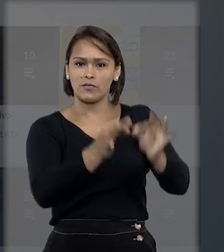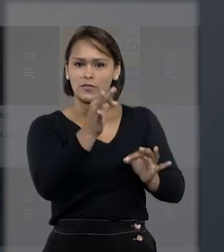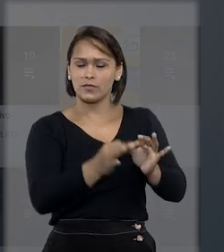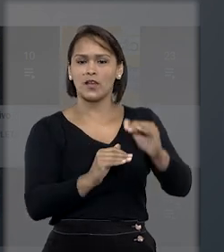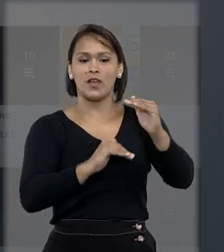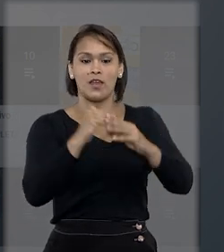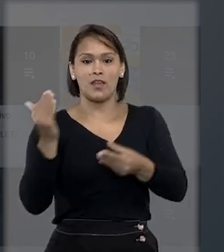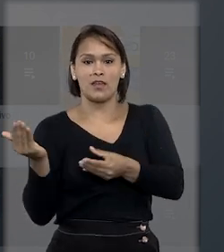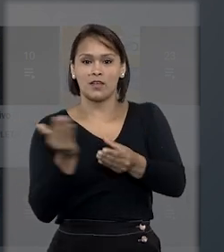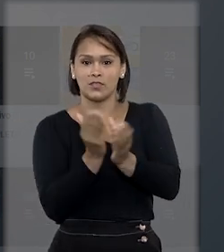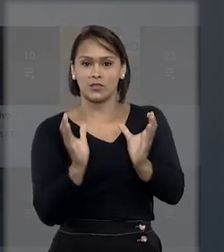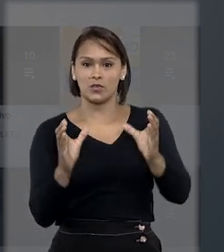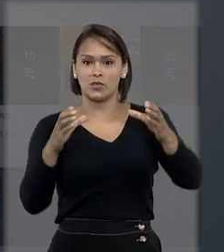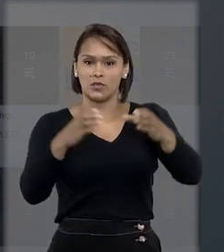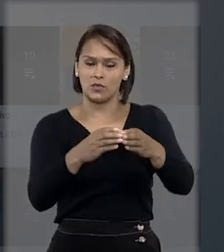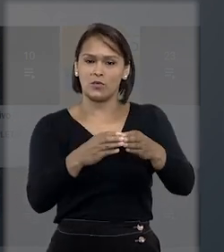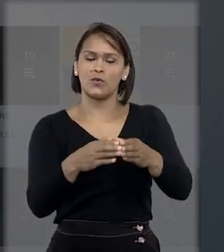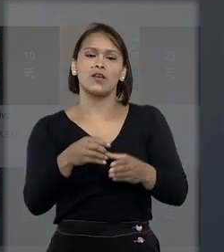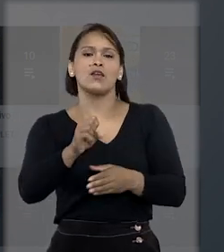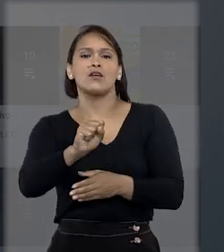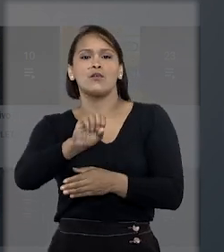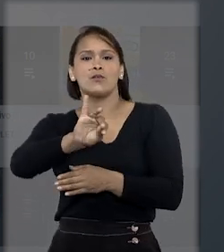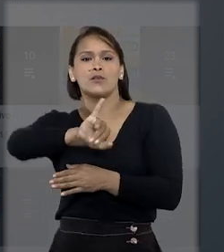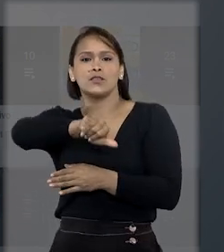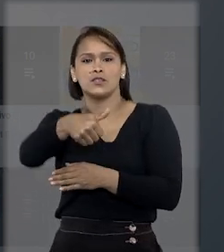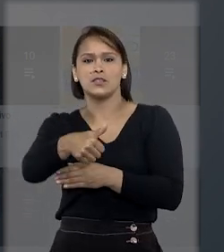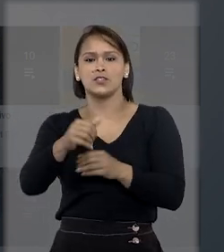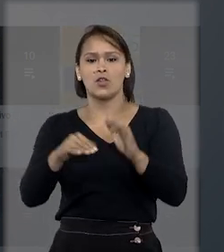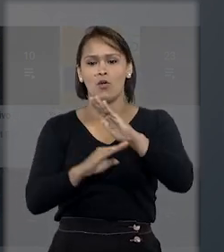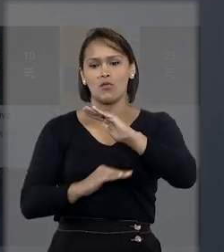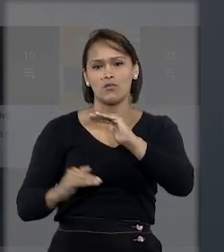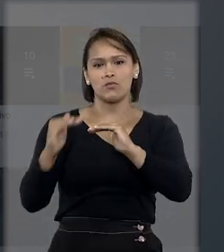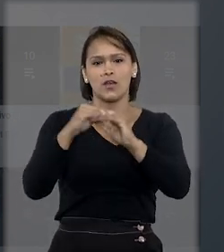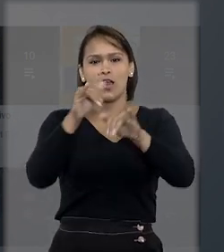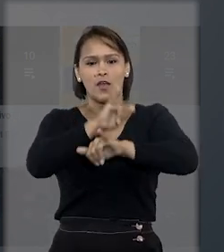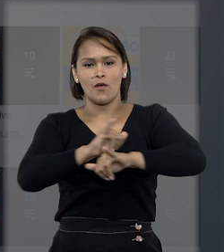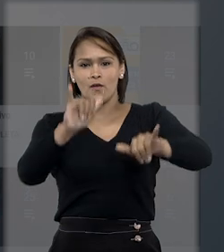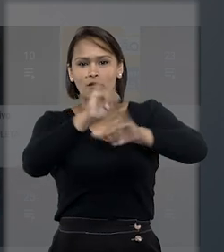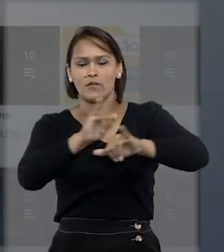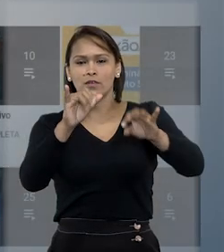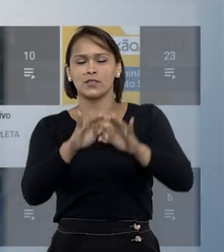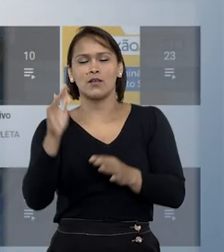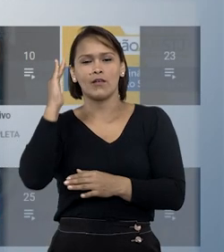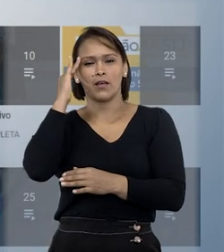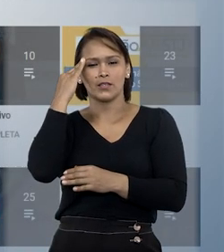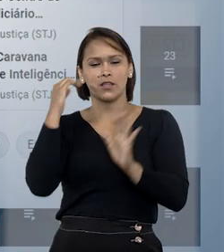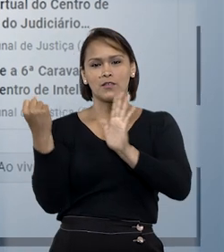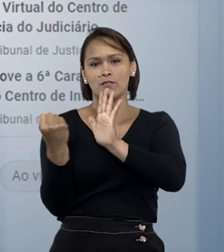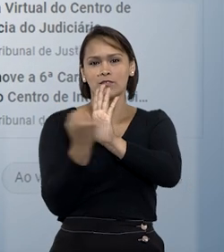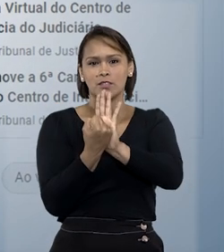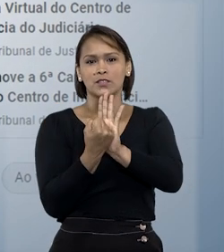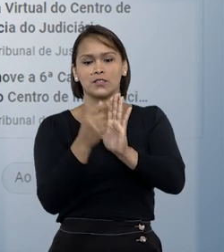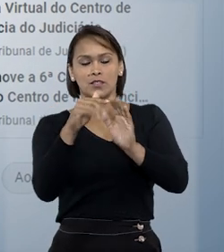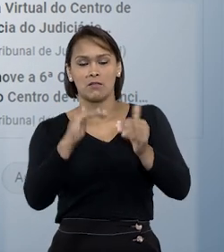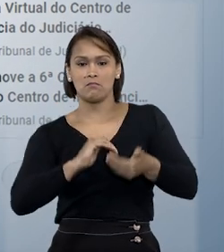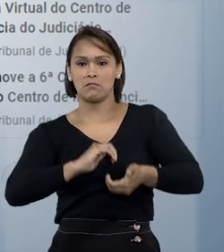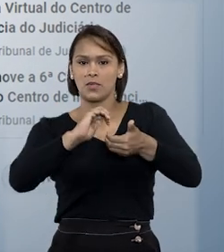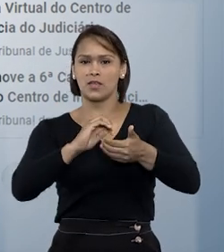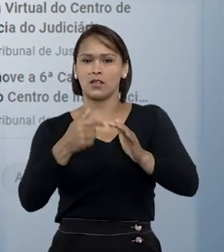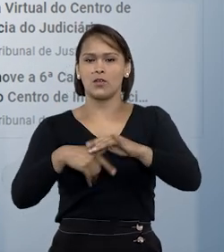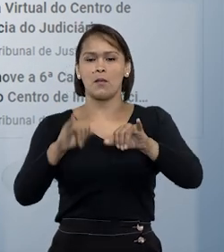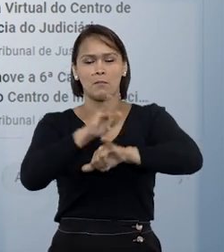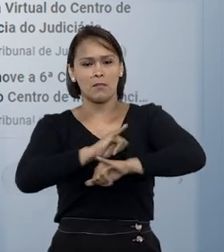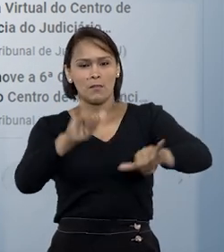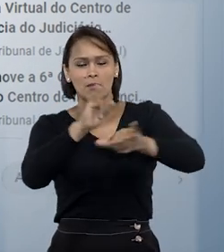qualificados e ações coletivas é o STJ dando Ampla divulgação aos entendimentos fixados pela